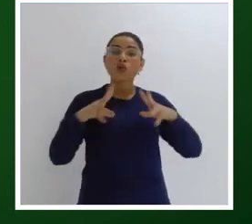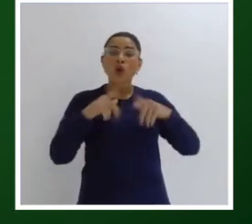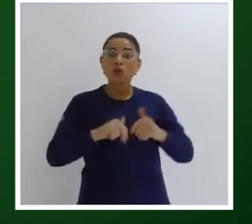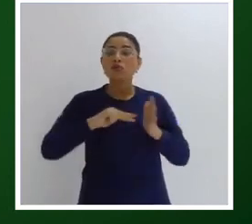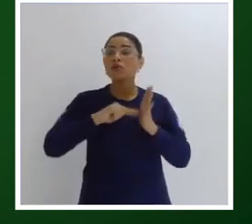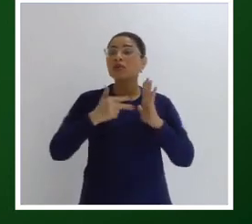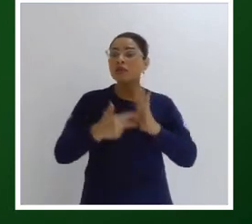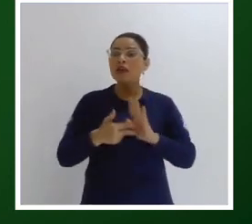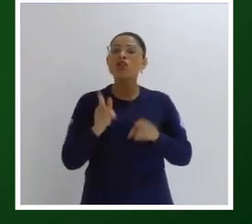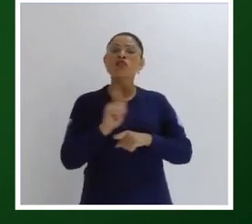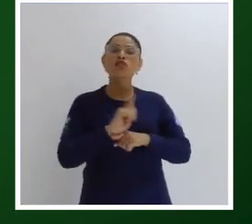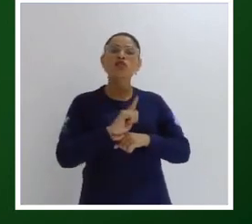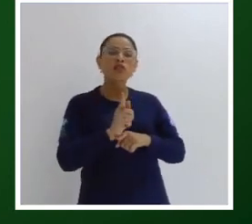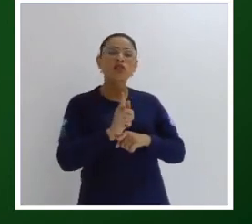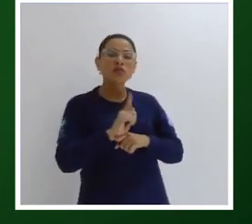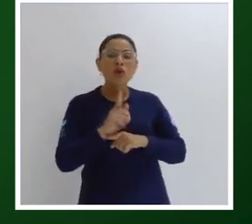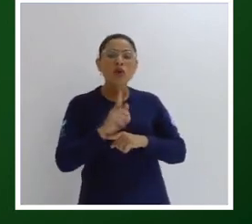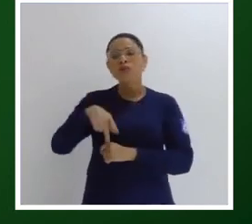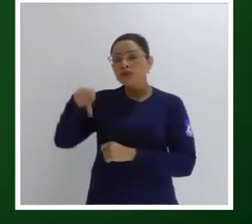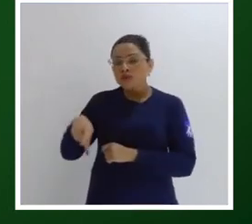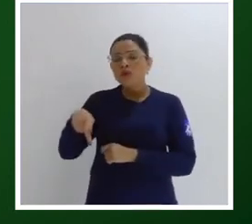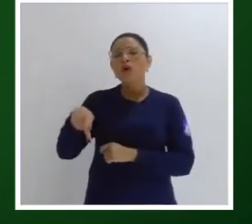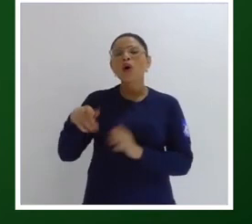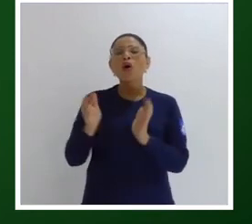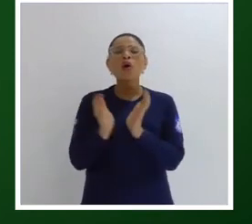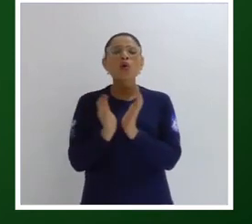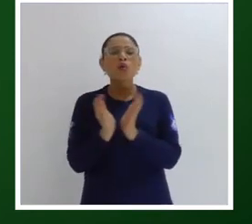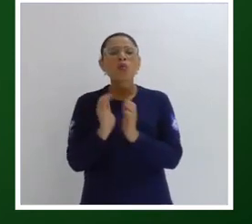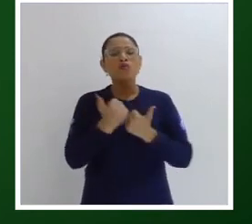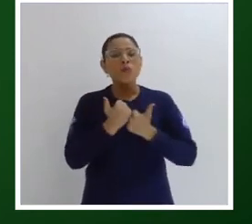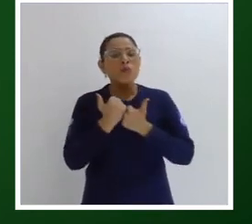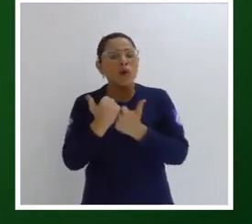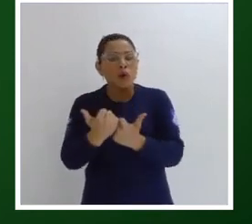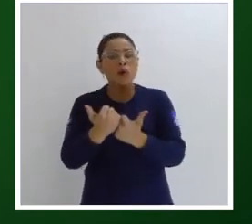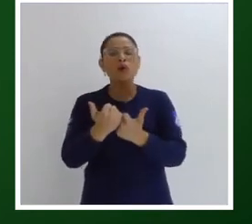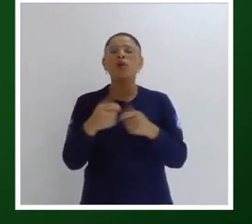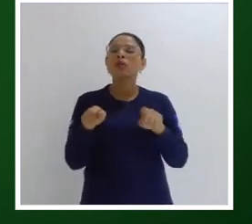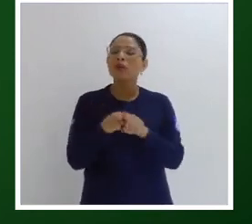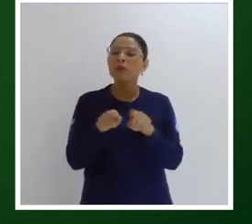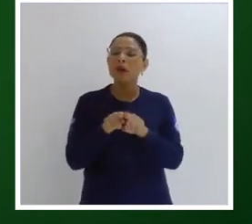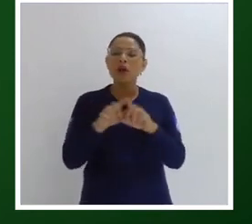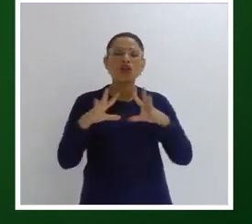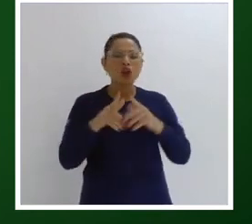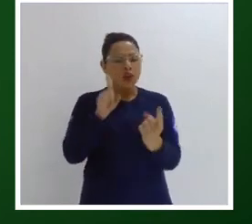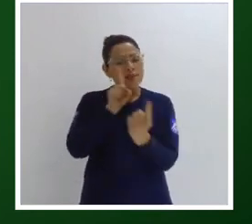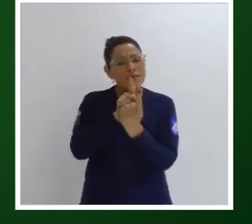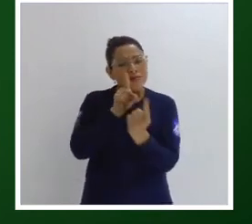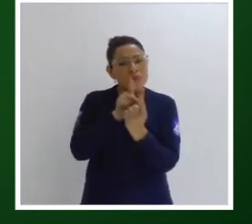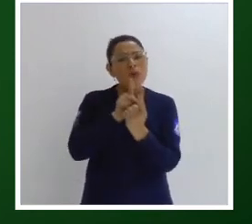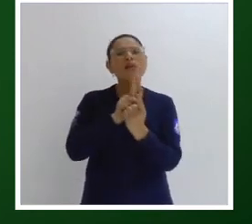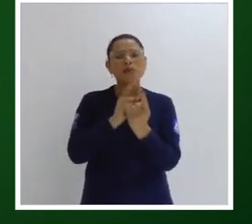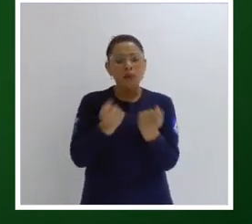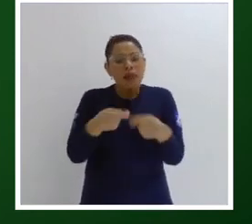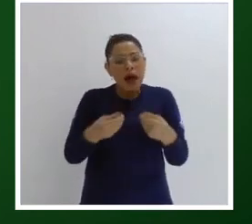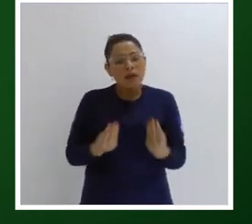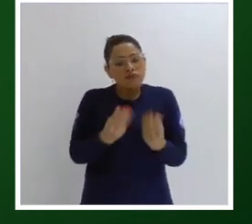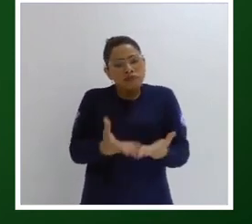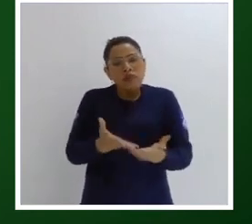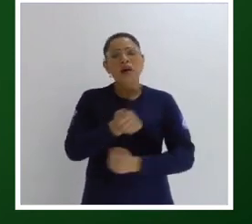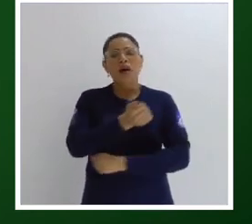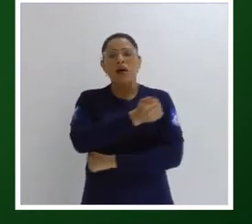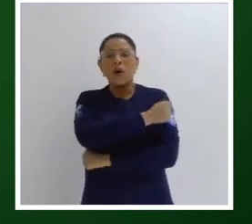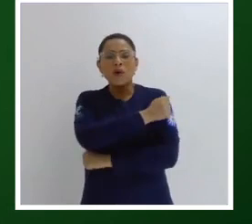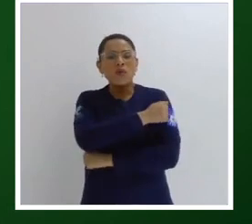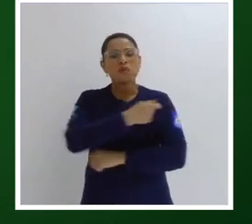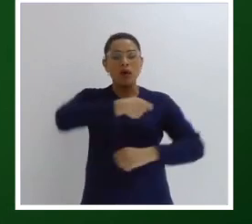hoje a equipe gestor os professores as equipes de apoio aquele que atende o aluno né Mesmo que seja para servir